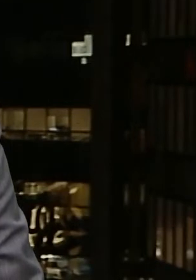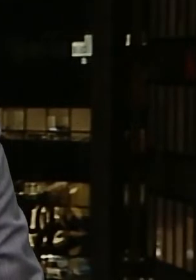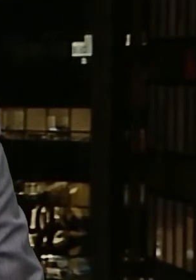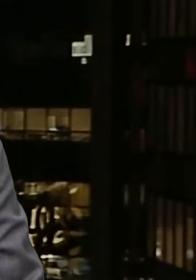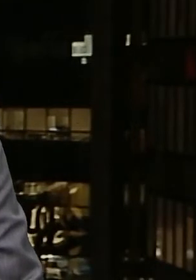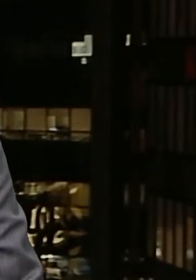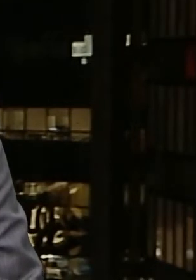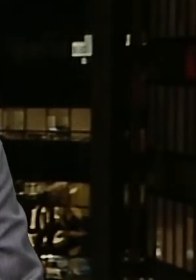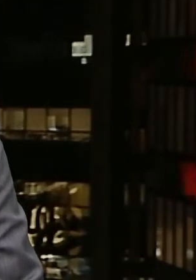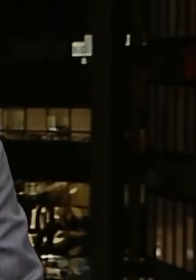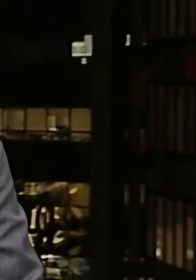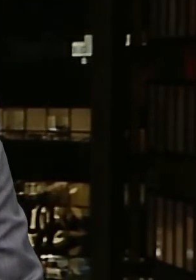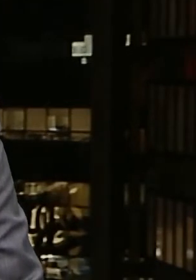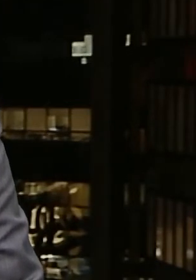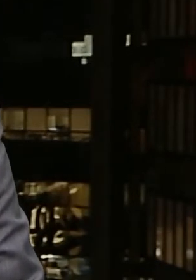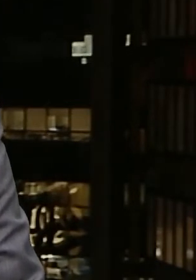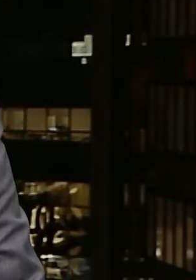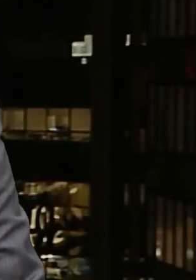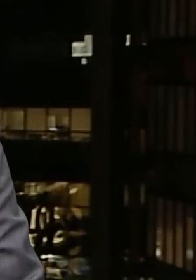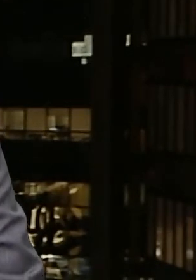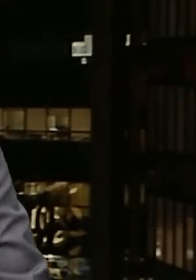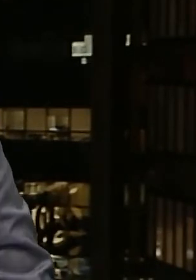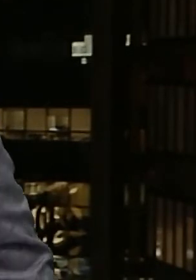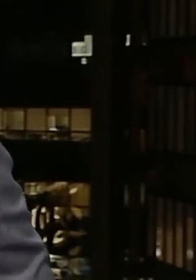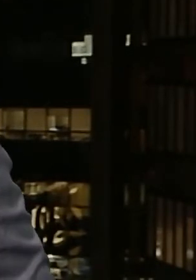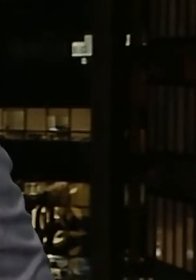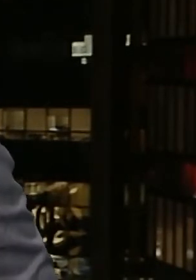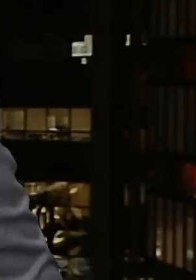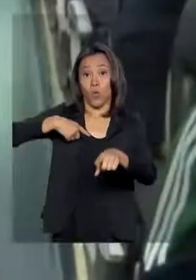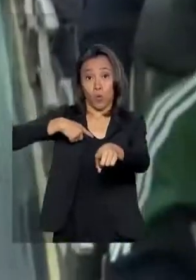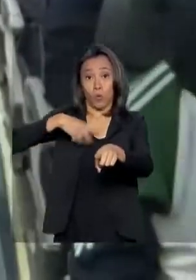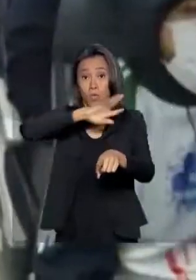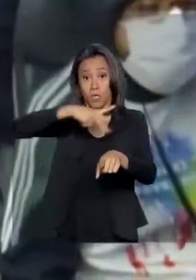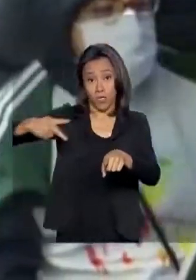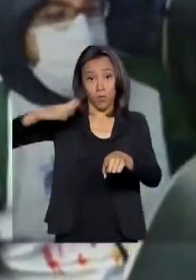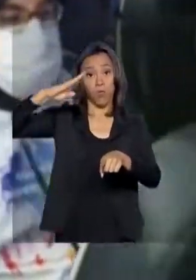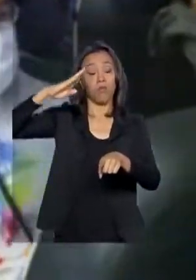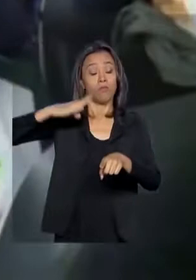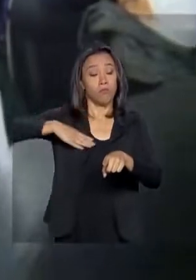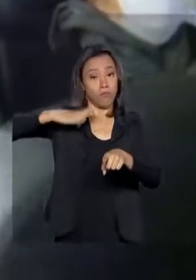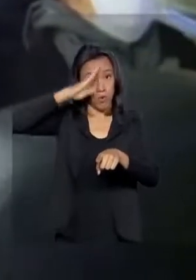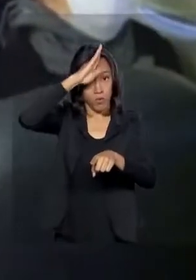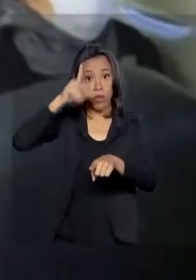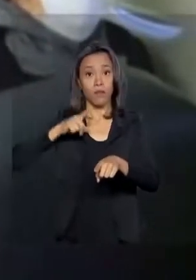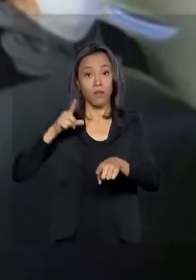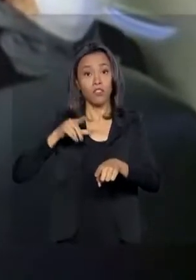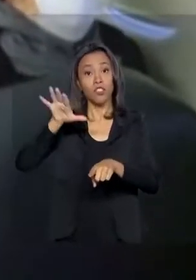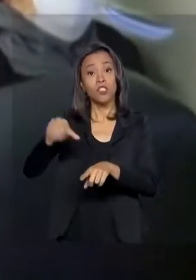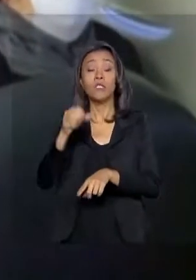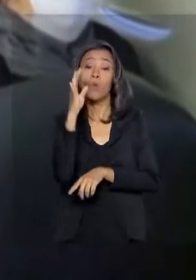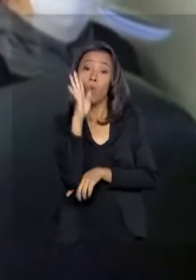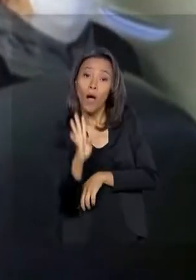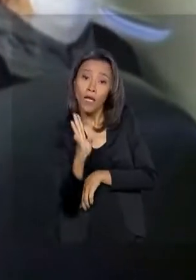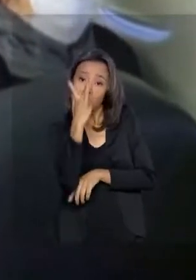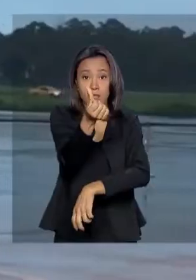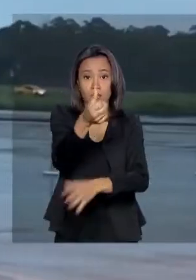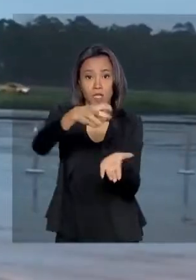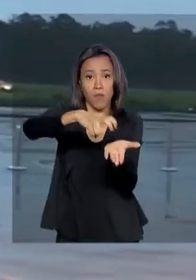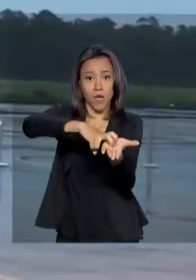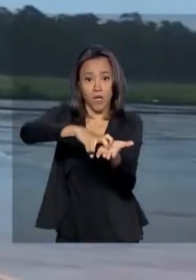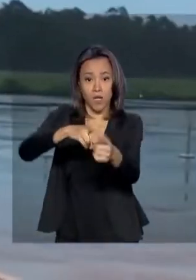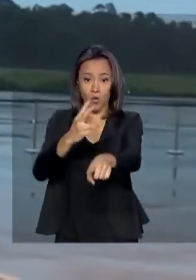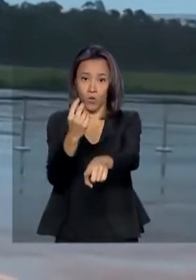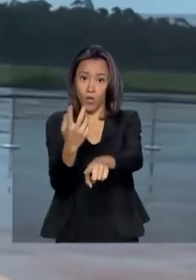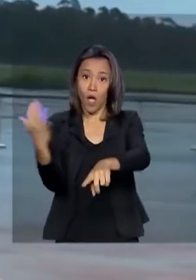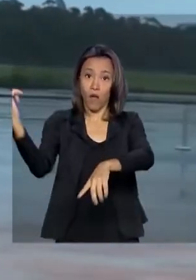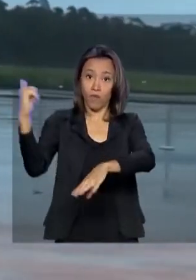sintomas a doença na base aérea de anápolis em goiás 34 brasileiros foram resgatados da china onde